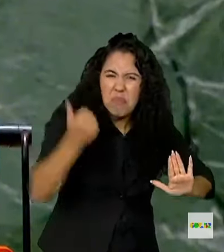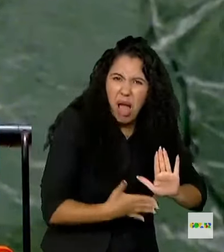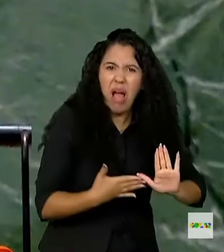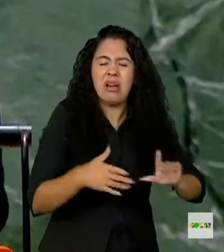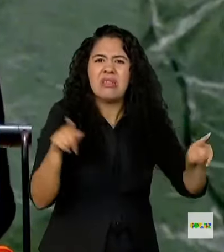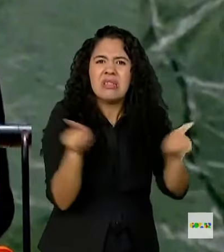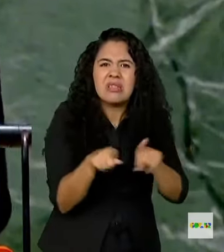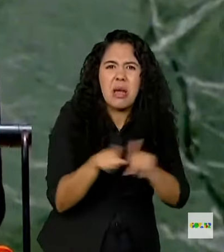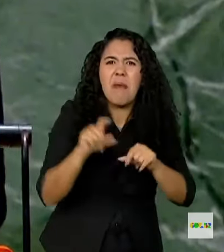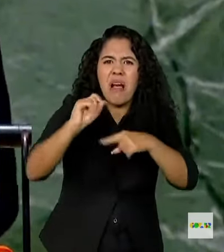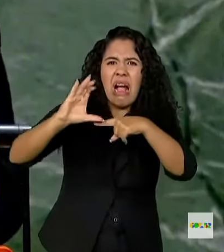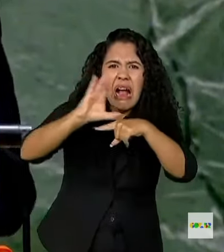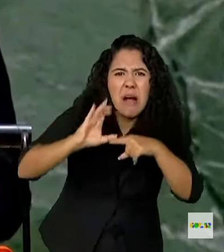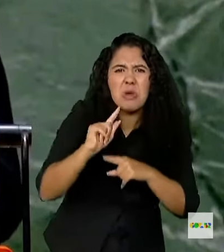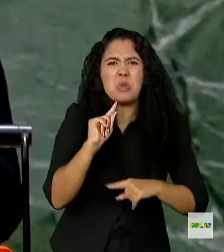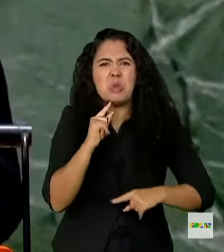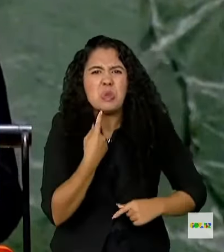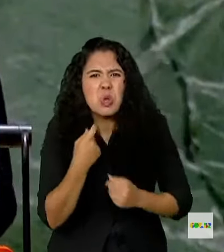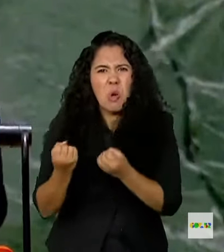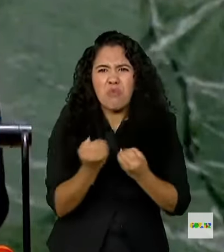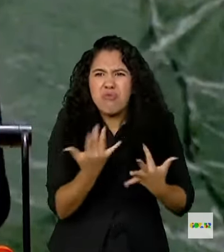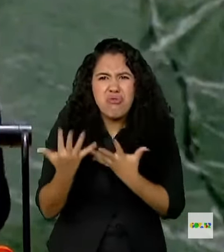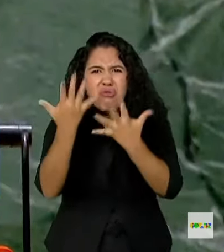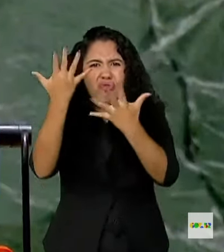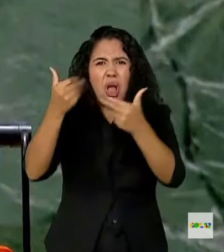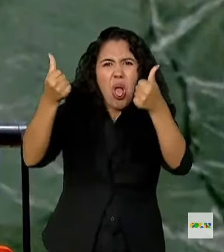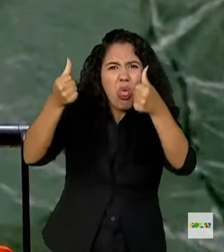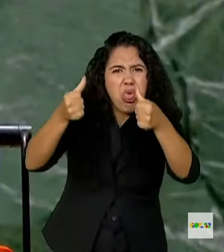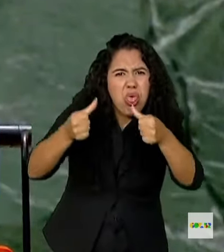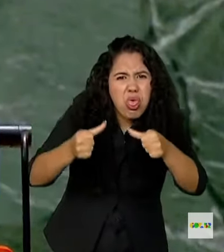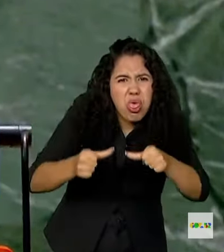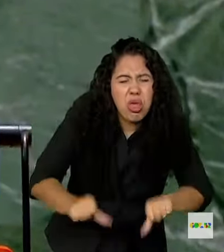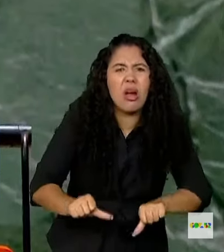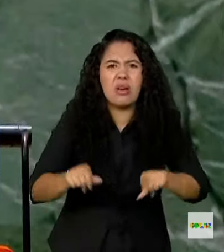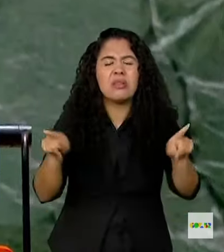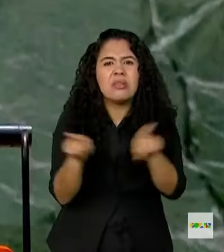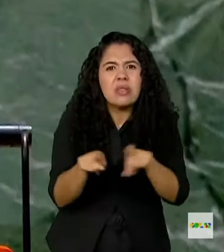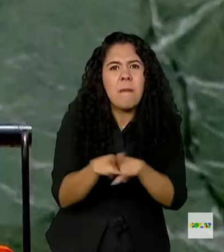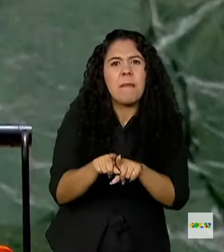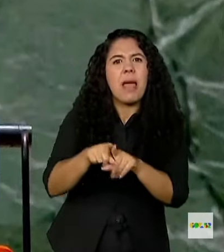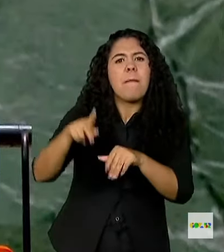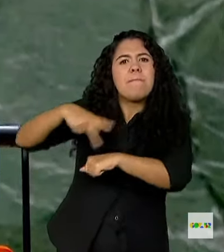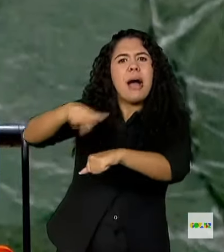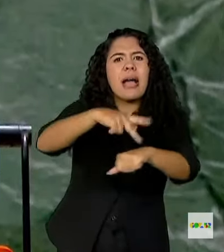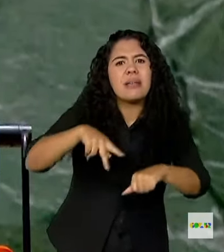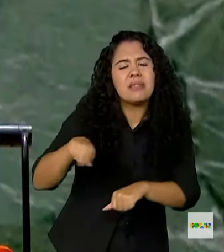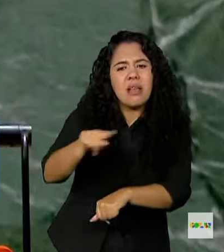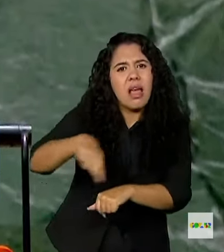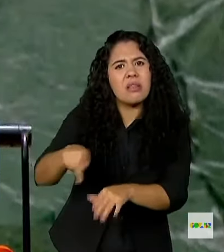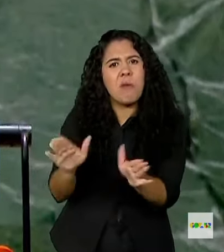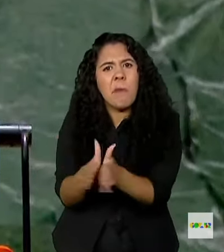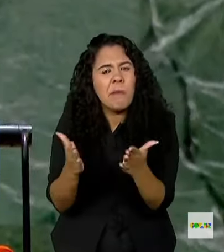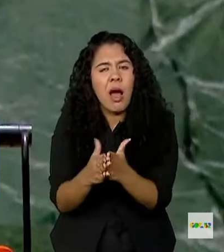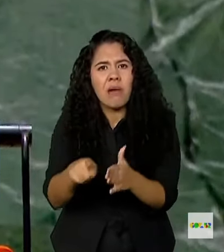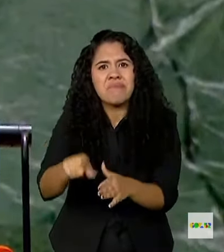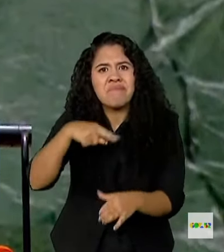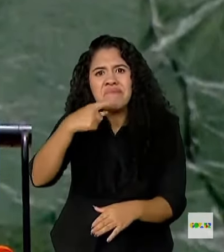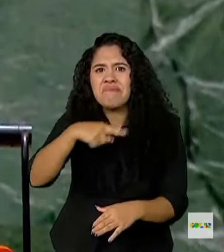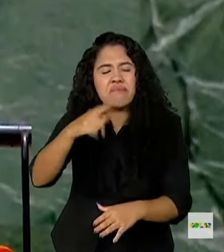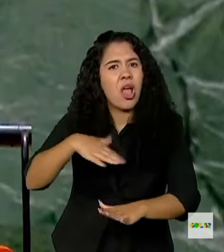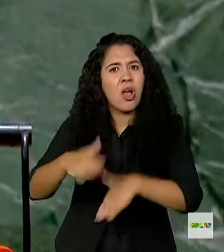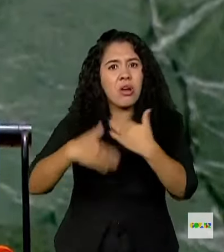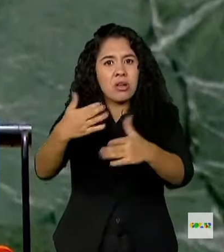emissão de carbono negligenciadas do auxílio financeiro aos países pobres que nunca chega. O